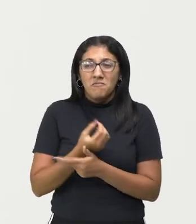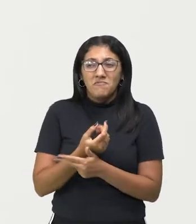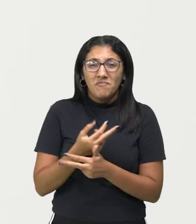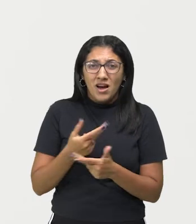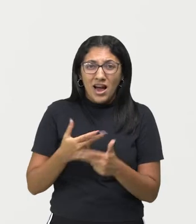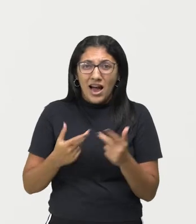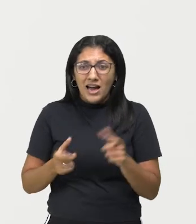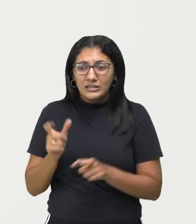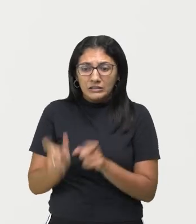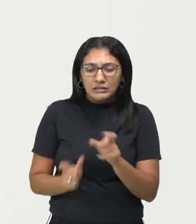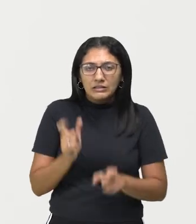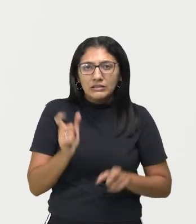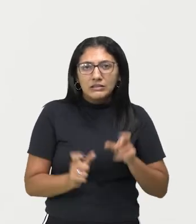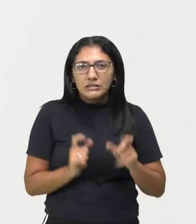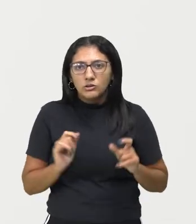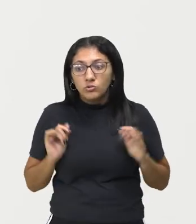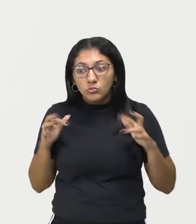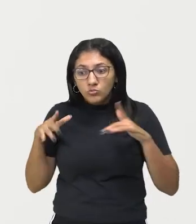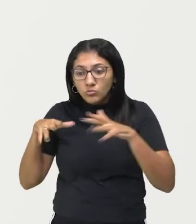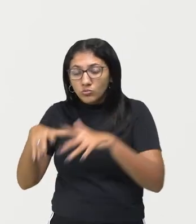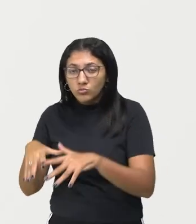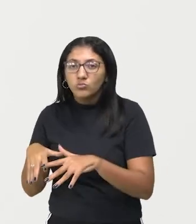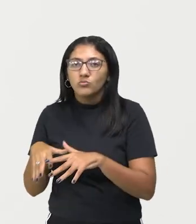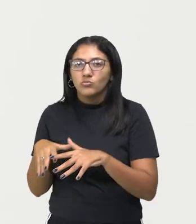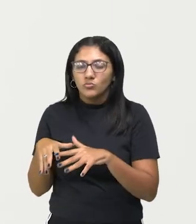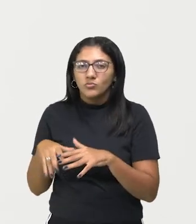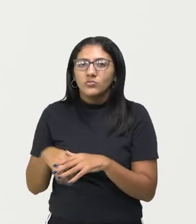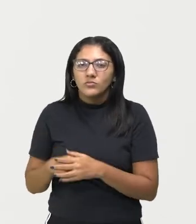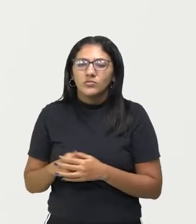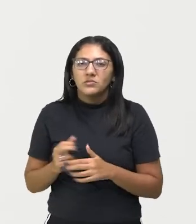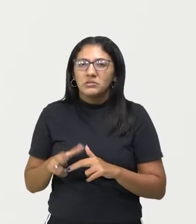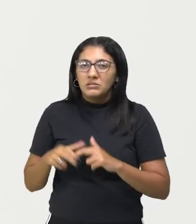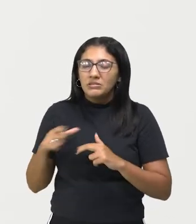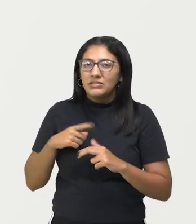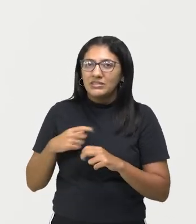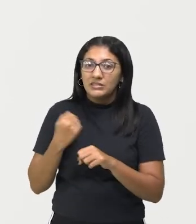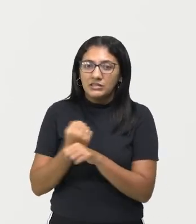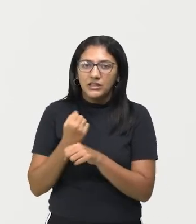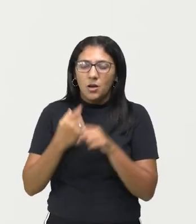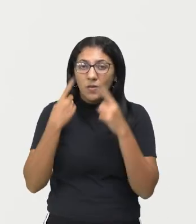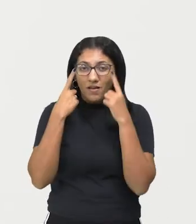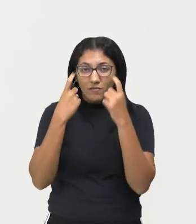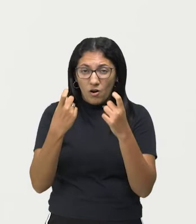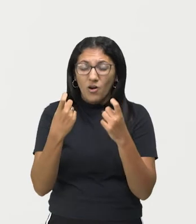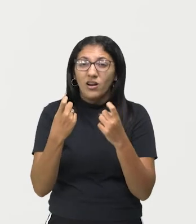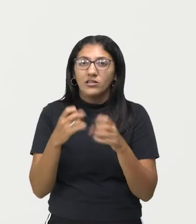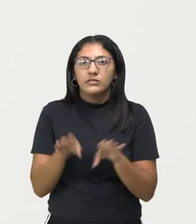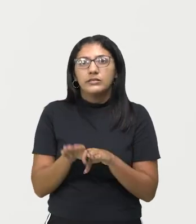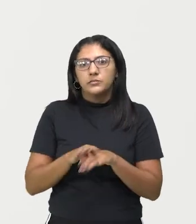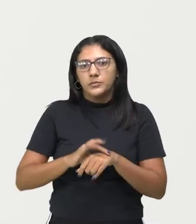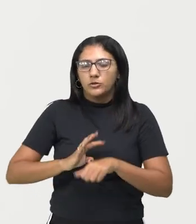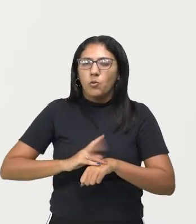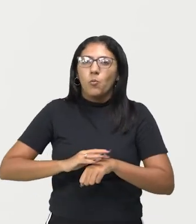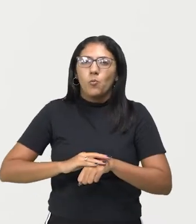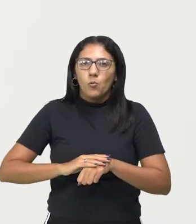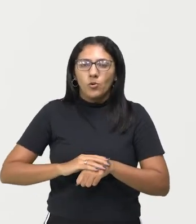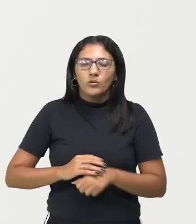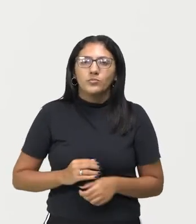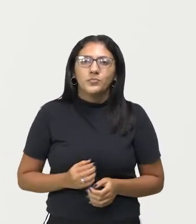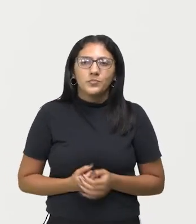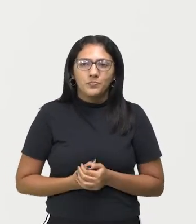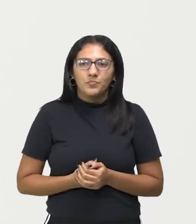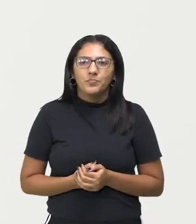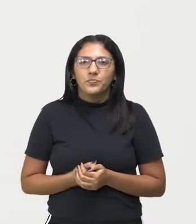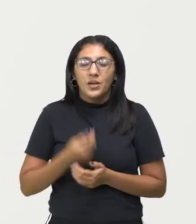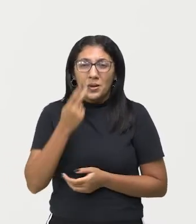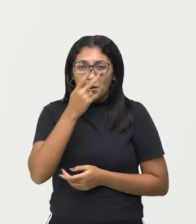pequeno lugar, com o qual não há aquele planejamento. Então, provavelmente, o aumento de violência e o aumento de diversas doenças. E assim como as pessoas têm que